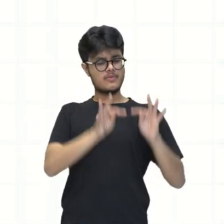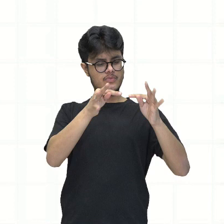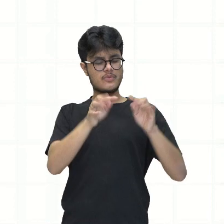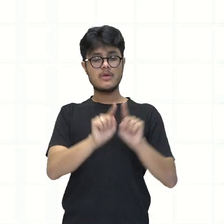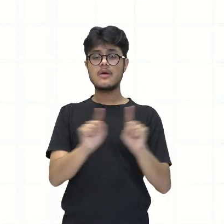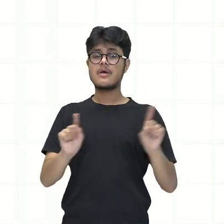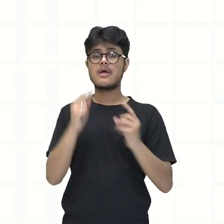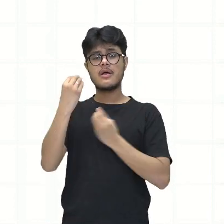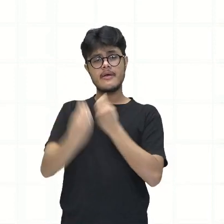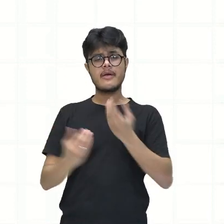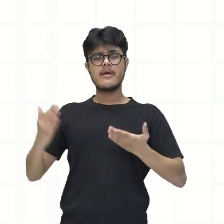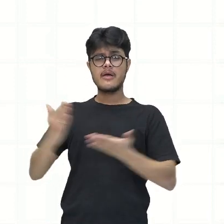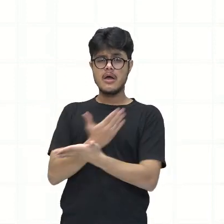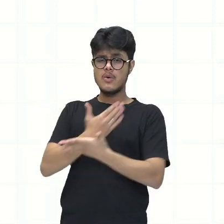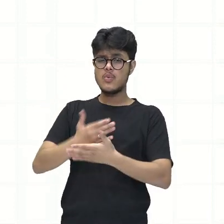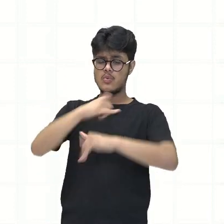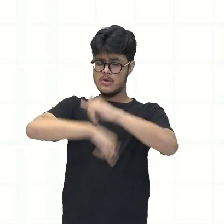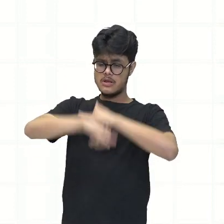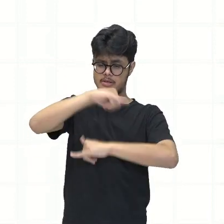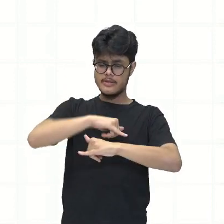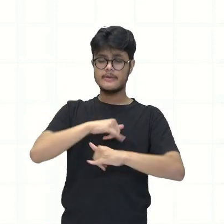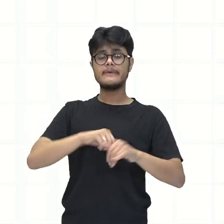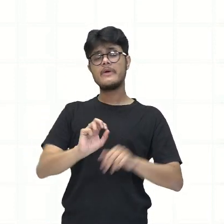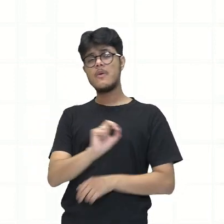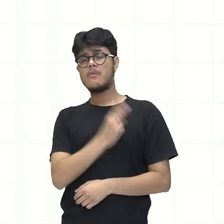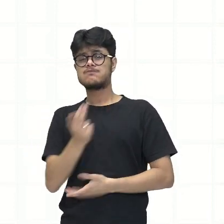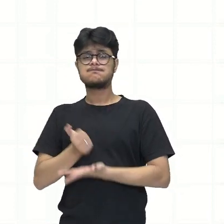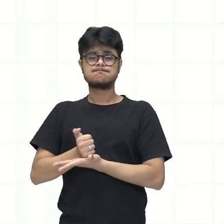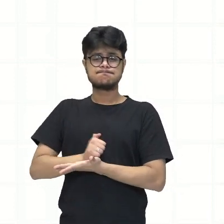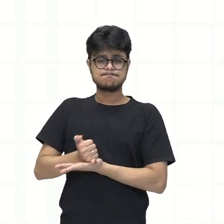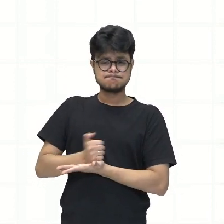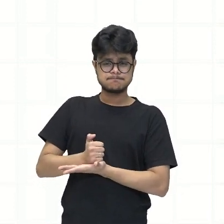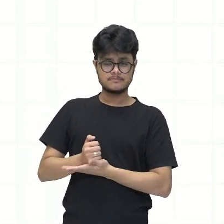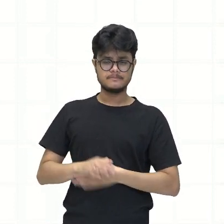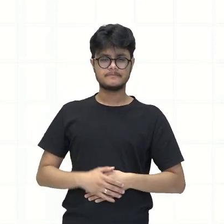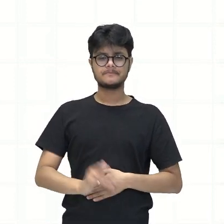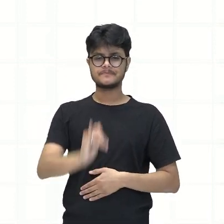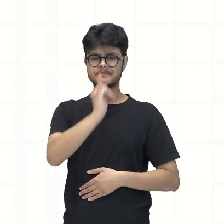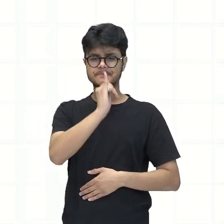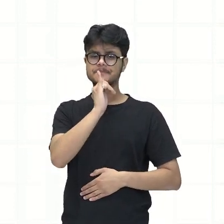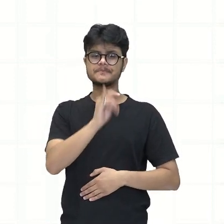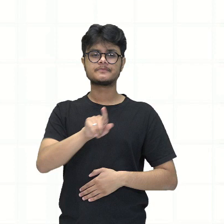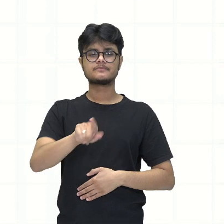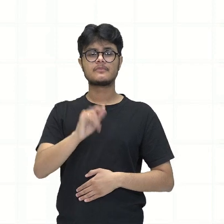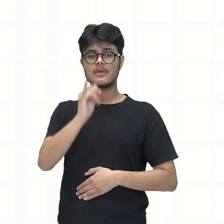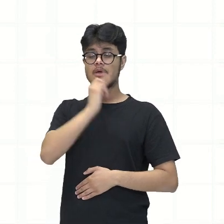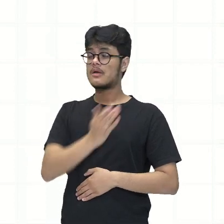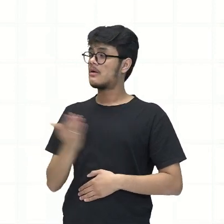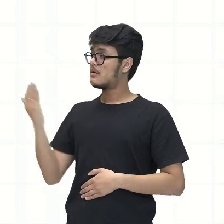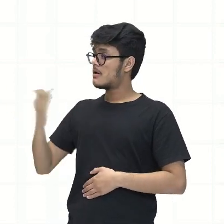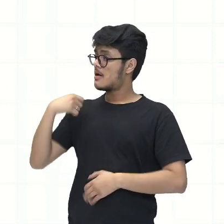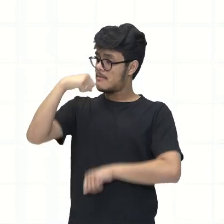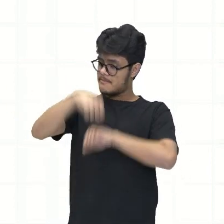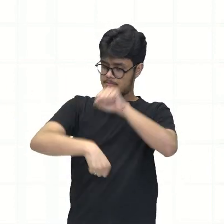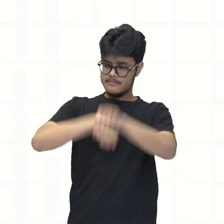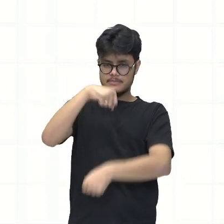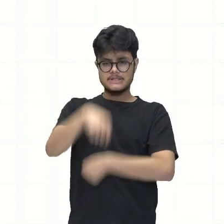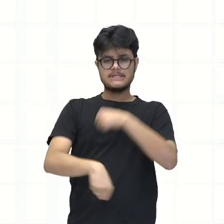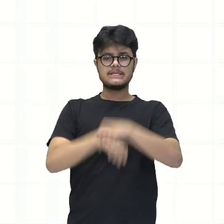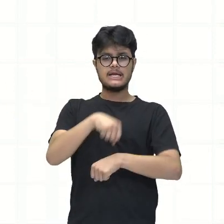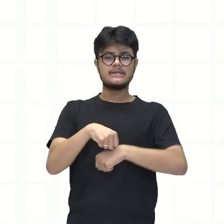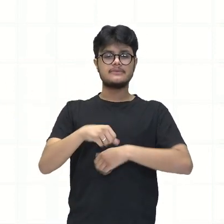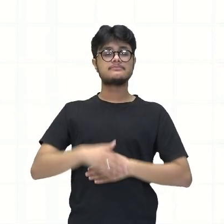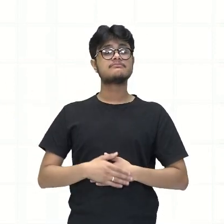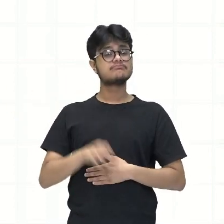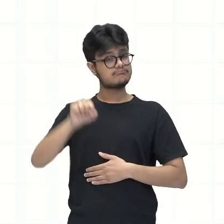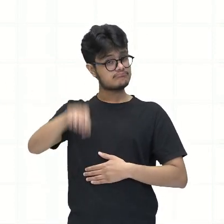como componentes eletrônicos e analógicos. E aí o nosso exemplo, né, que vocês viram aí de máquina